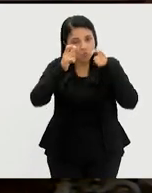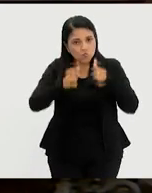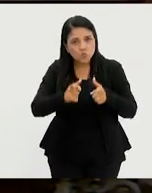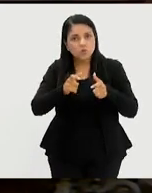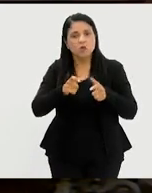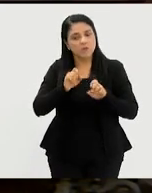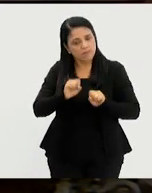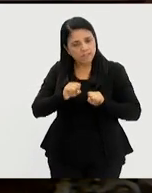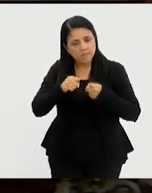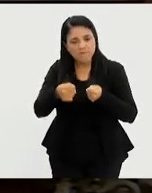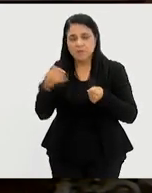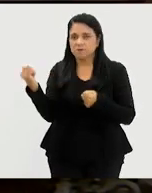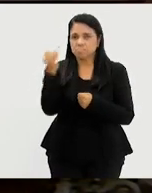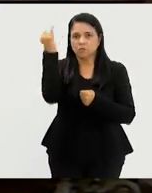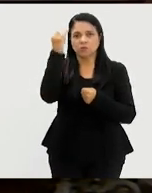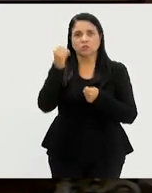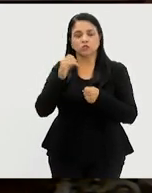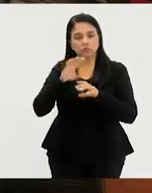defesa do meio